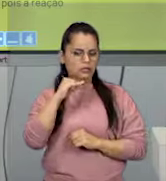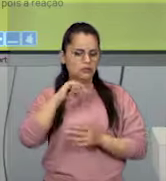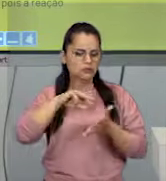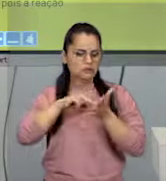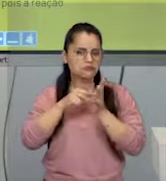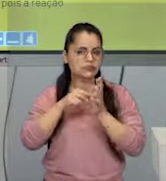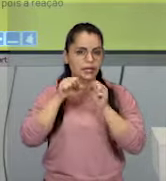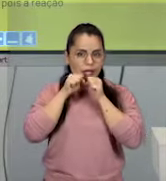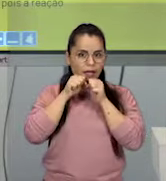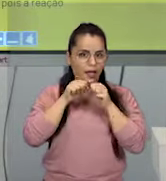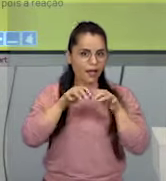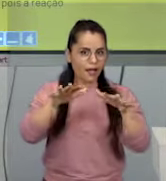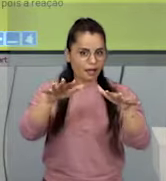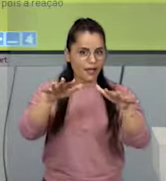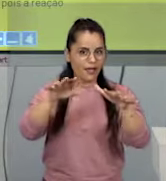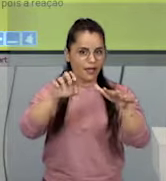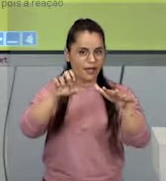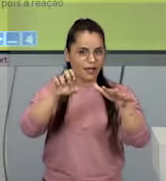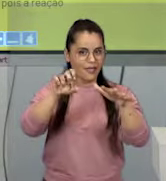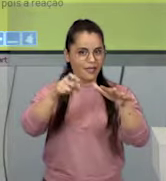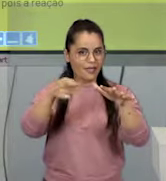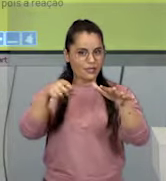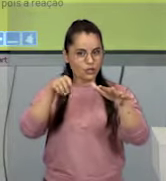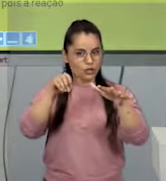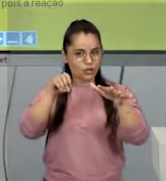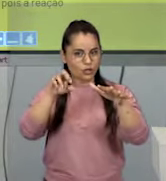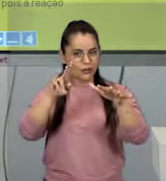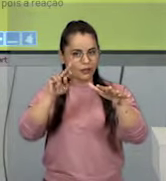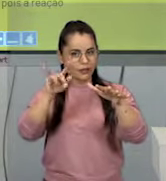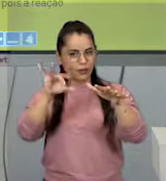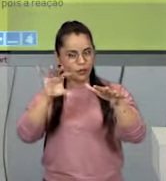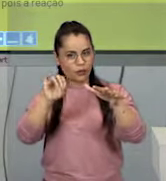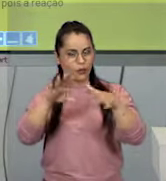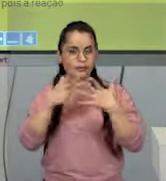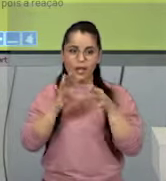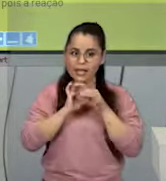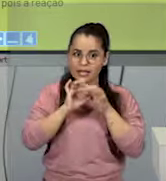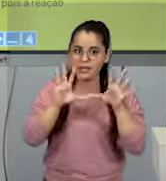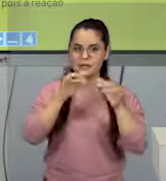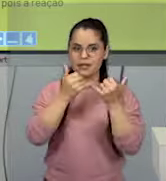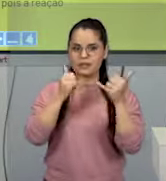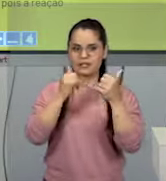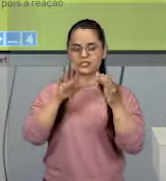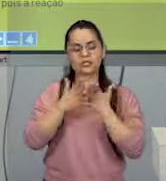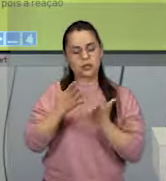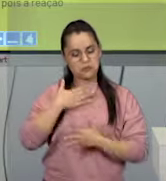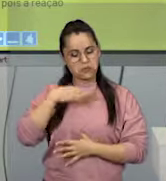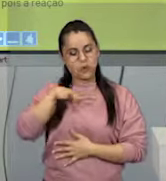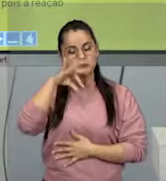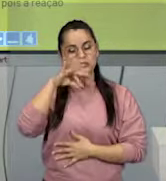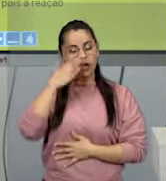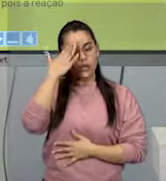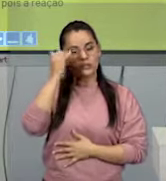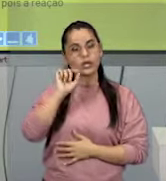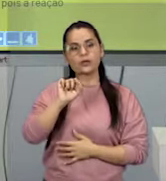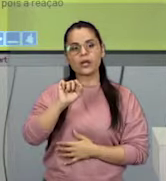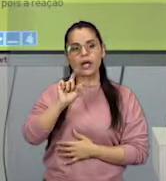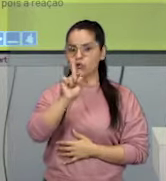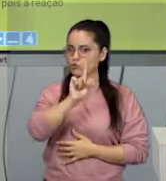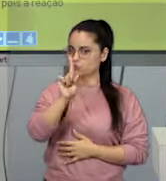O mãe ele é isso que ele está liberando energia então Benta minhas opções eu já sei que ele não é